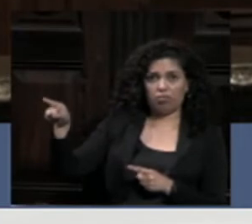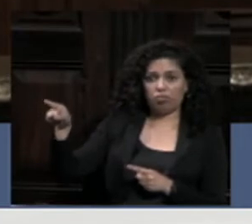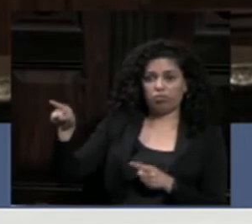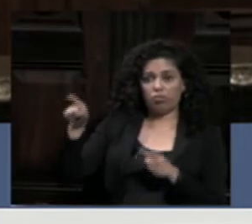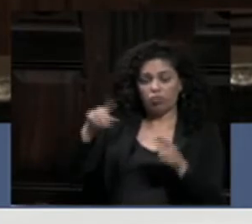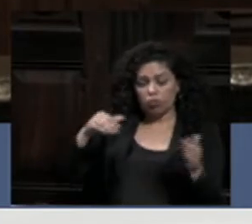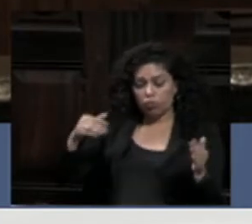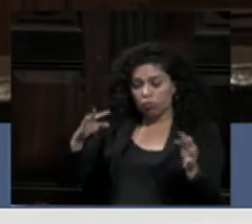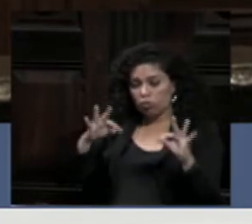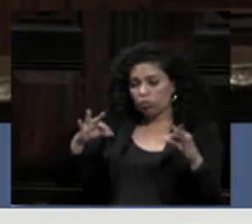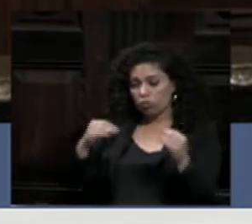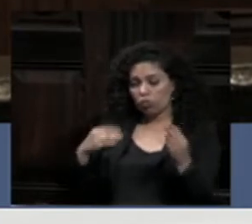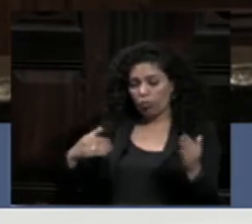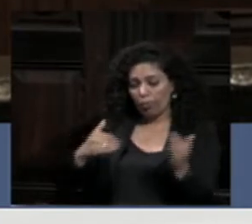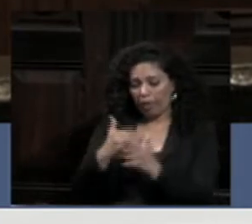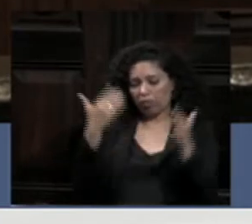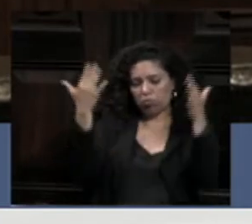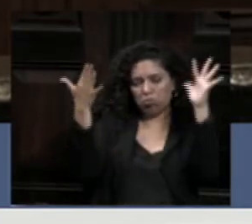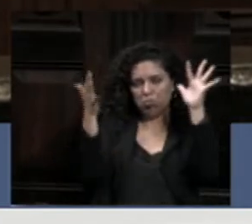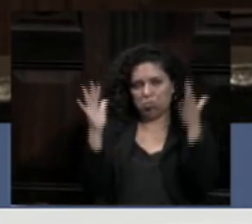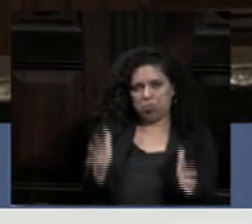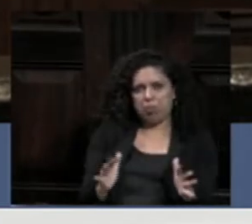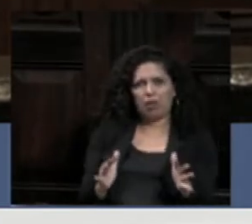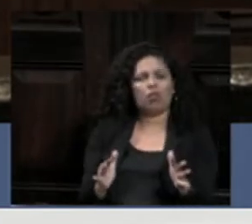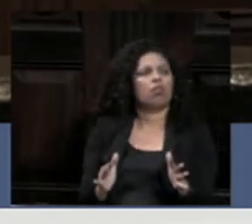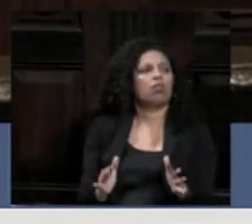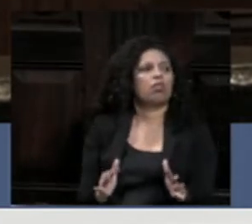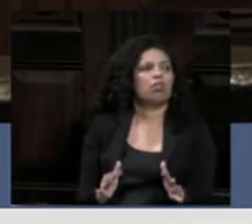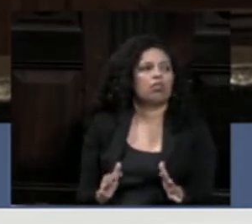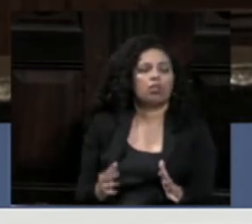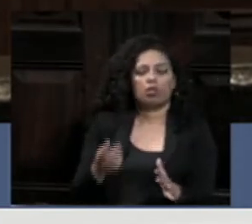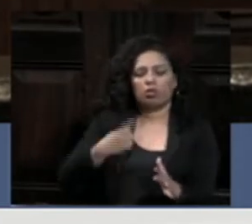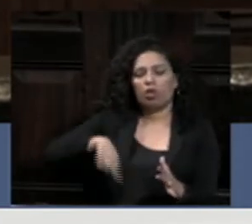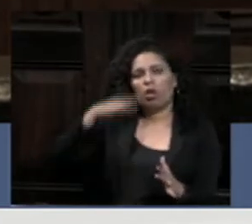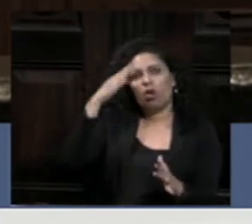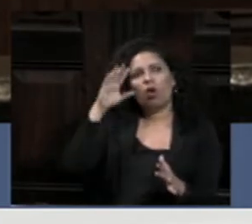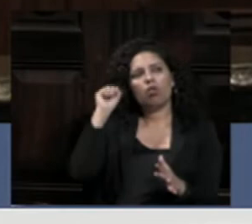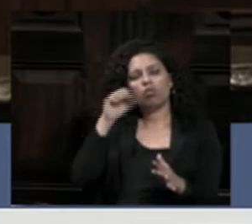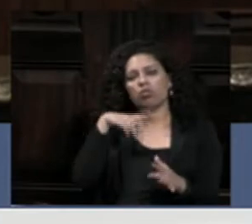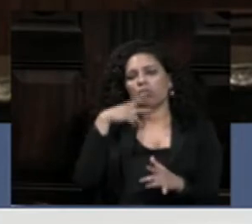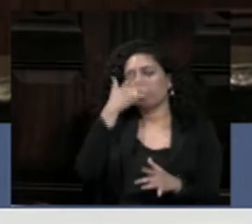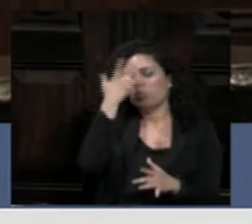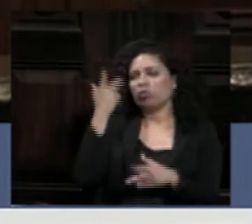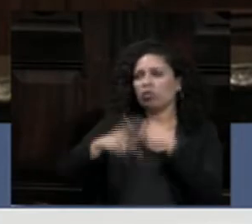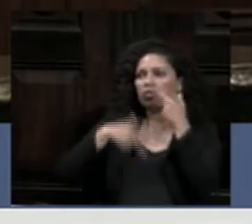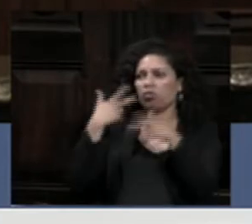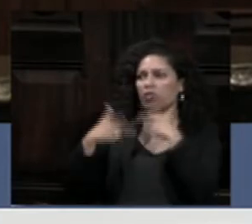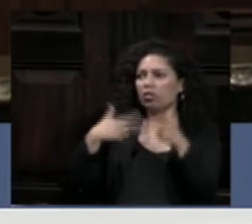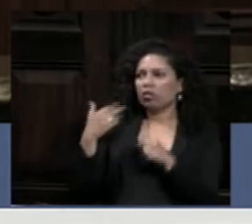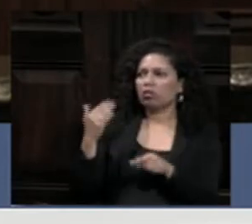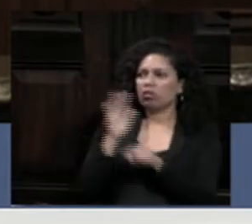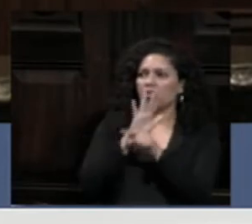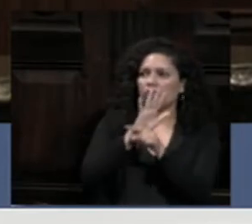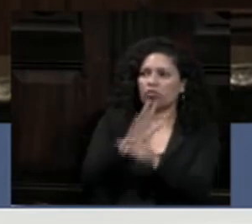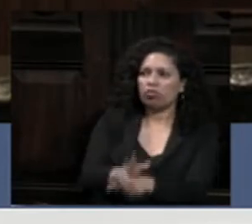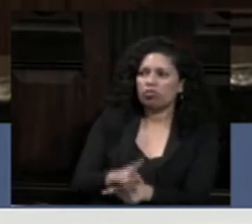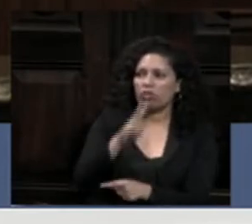apesar de estarmos vendo aí promessas de recursos que chegaram muito